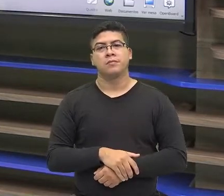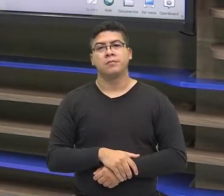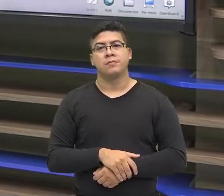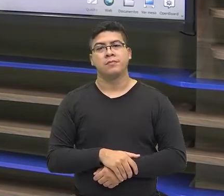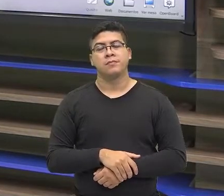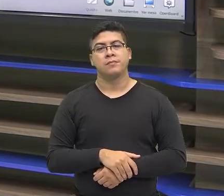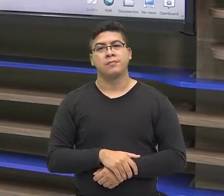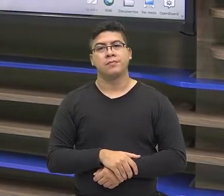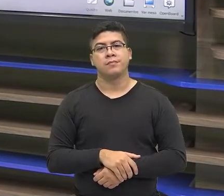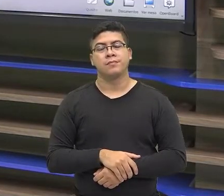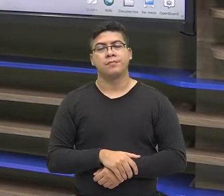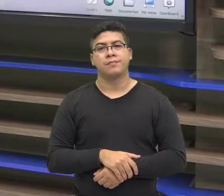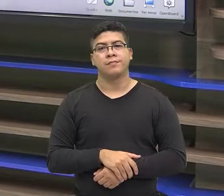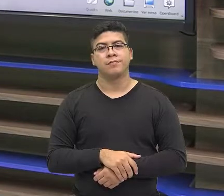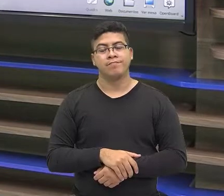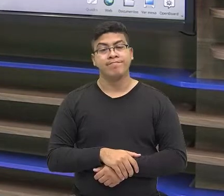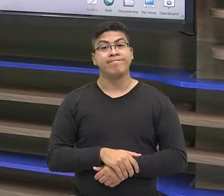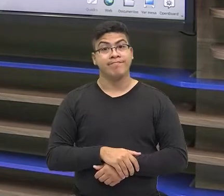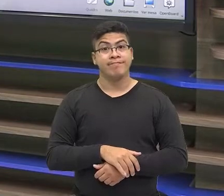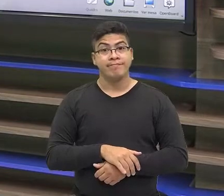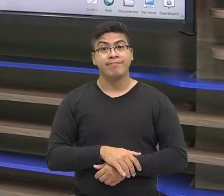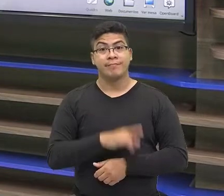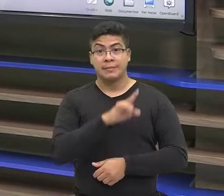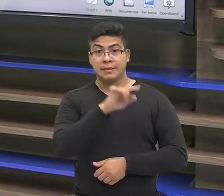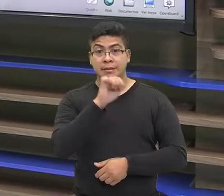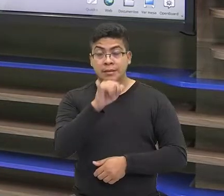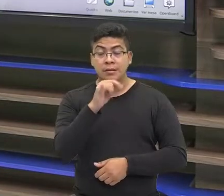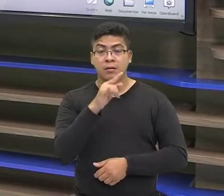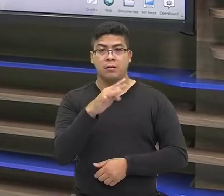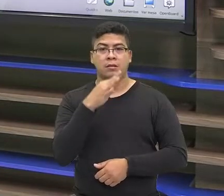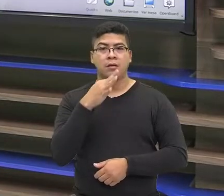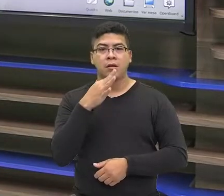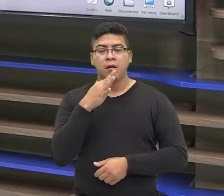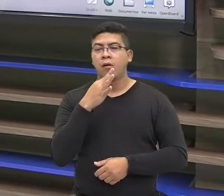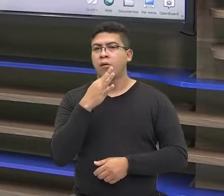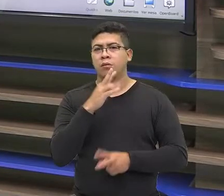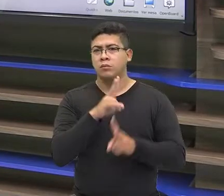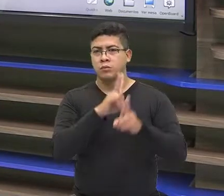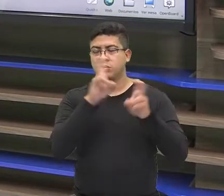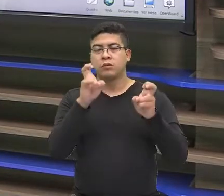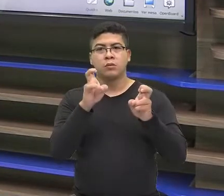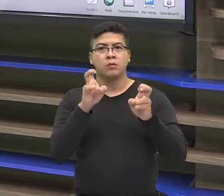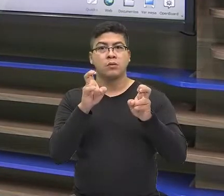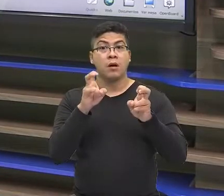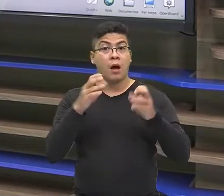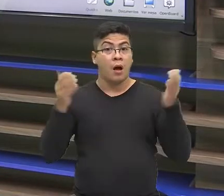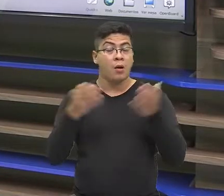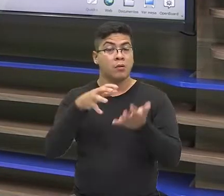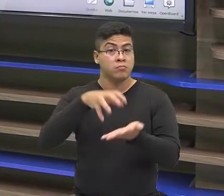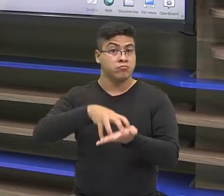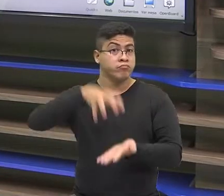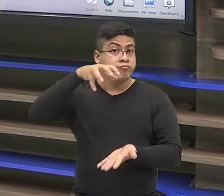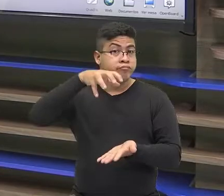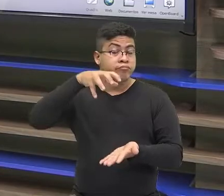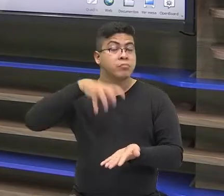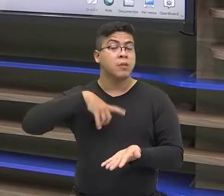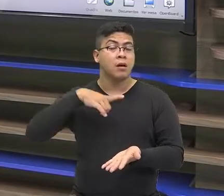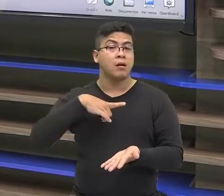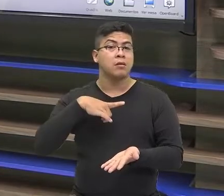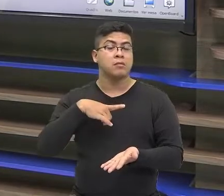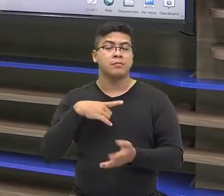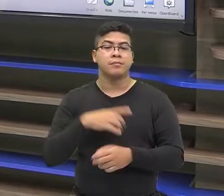ok? Muito bem, então, se você conhece. Mas nós vamos tratar aqui desses livros, dessa literatura adulta do Monteiro